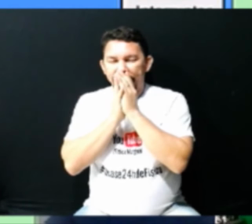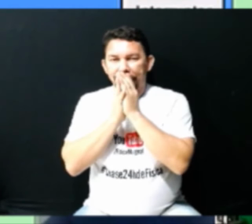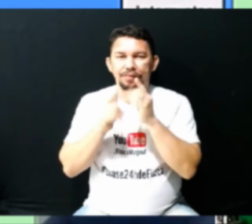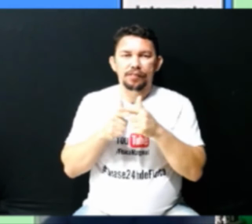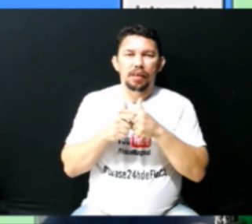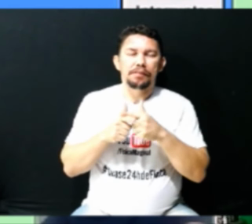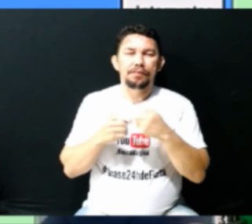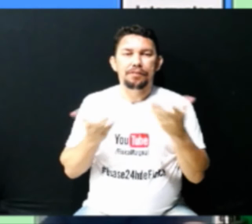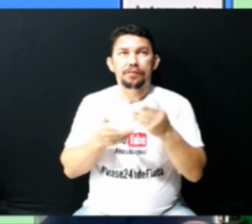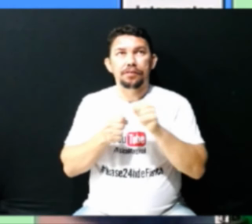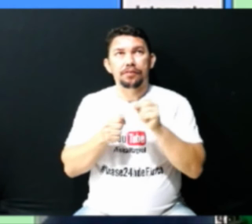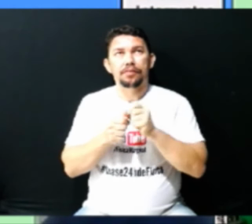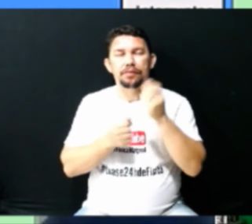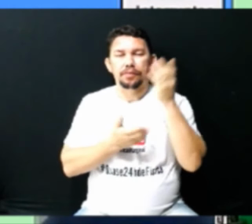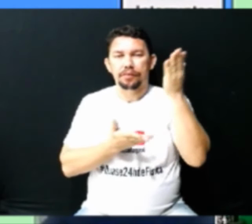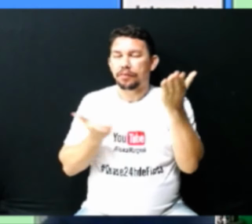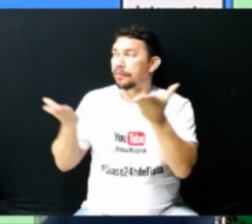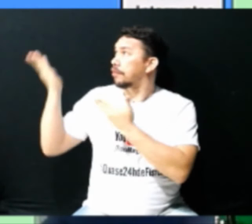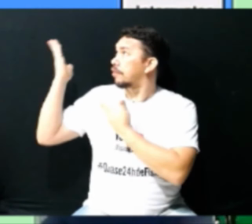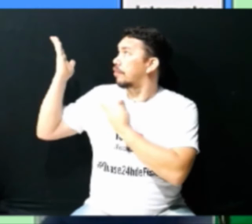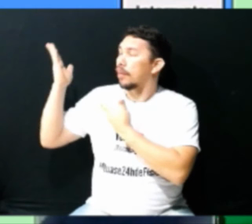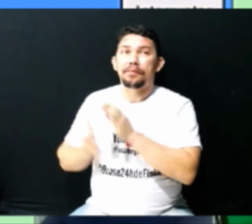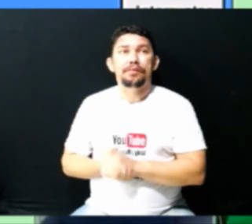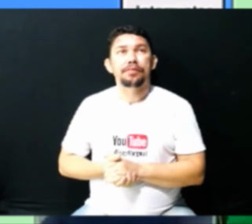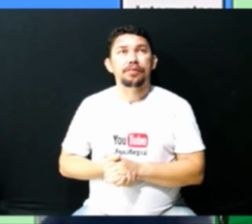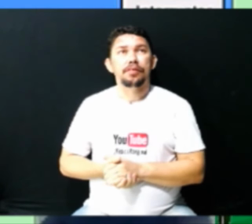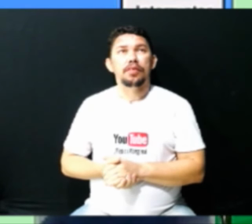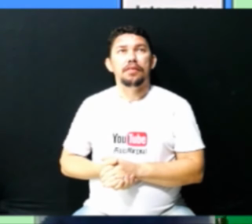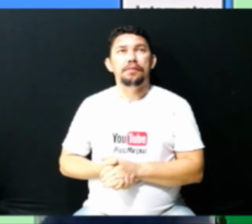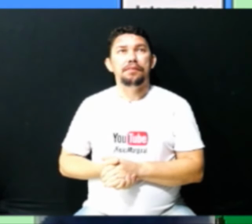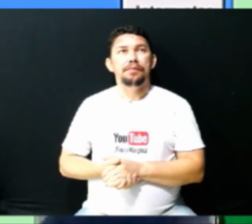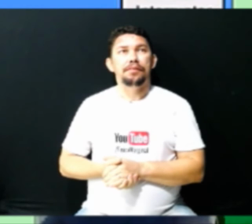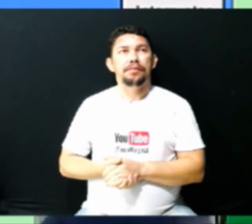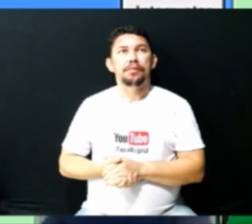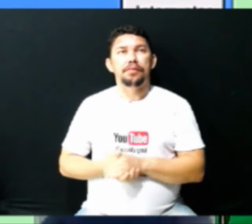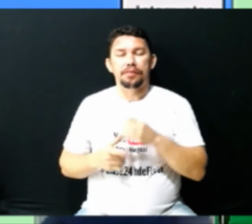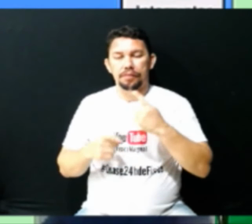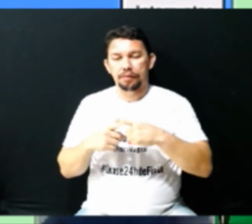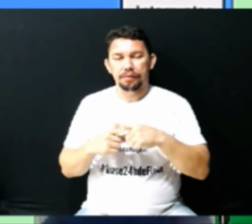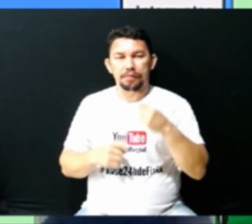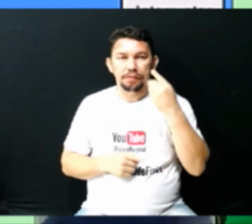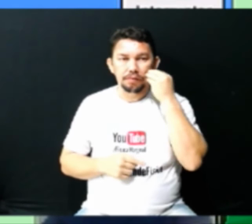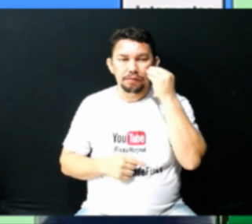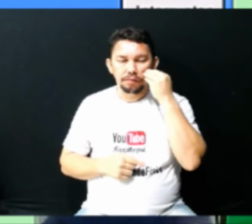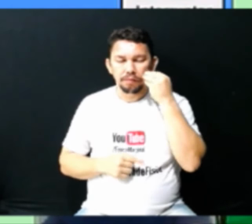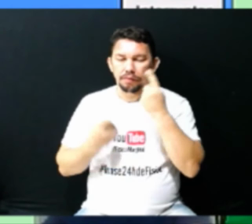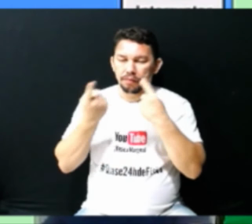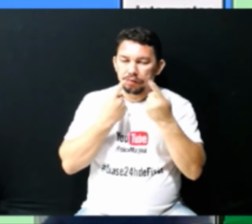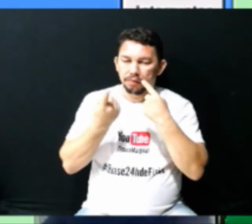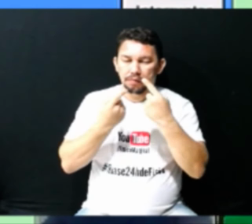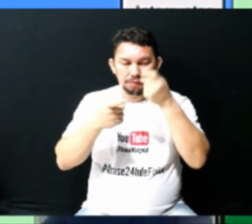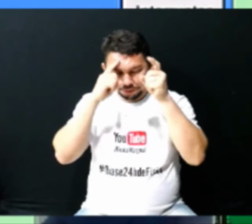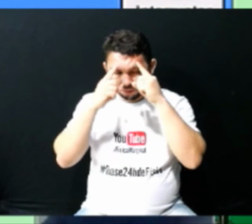aqui. Tá? Então, esse simulador é bem bacana, porque dá para você discutir todas as propriedades